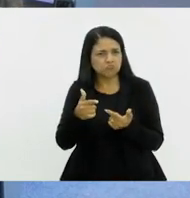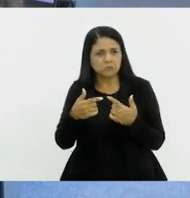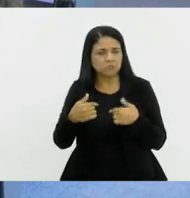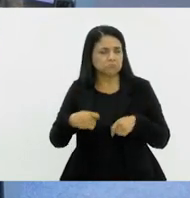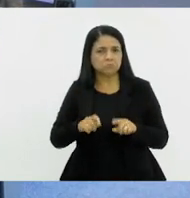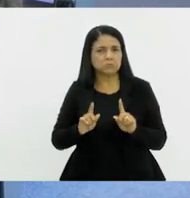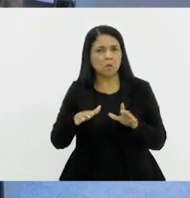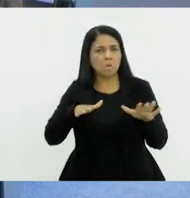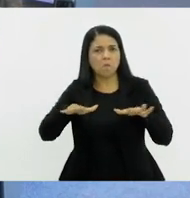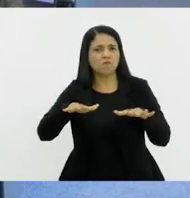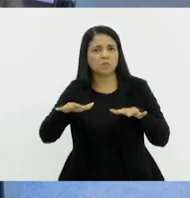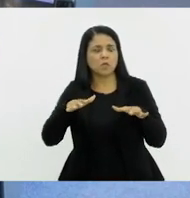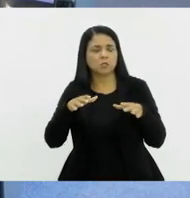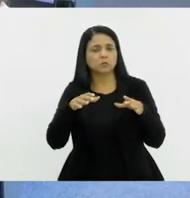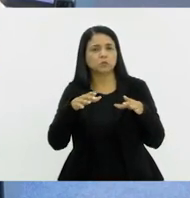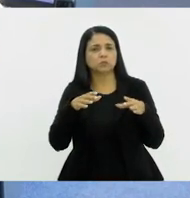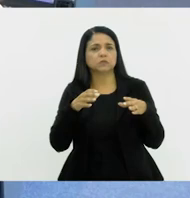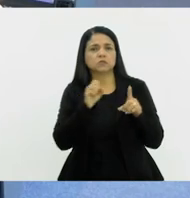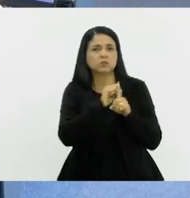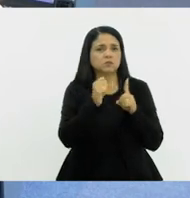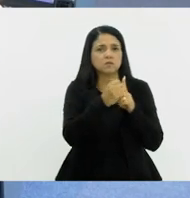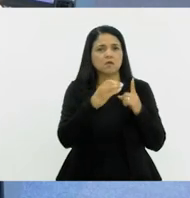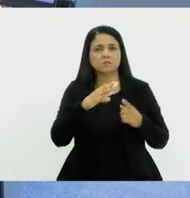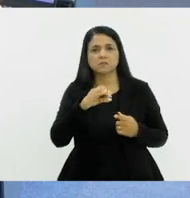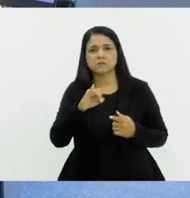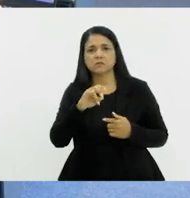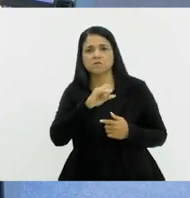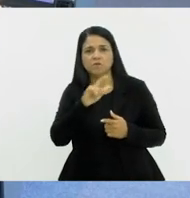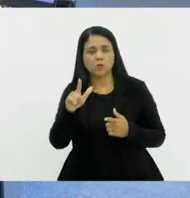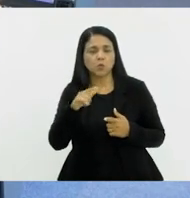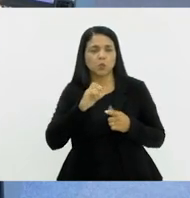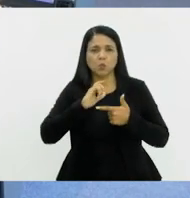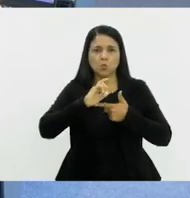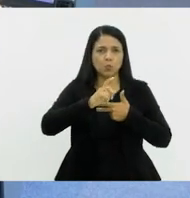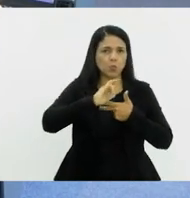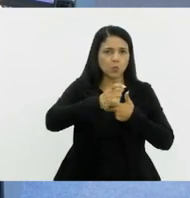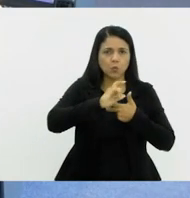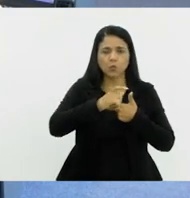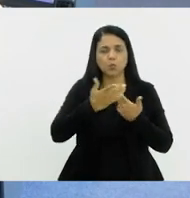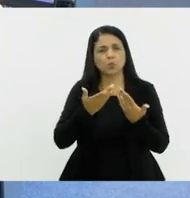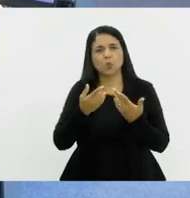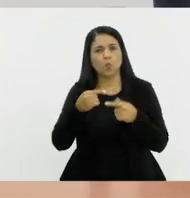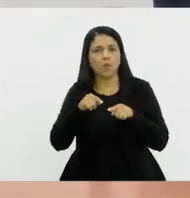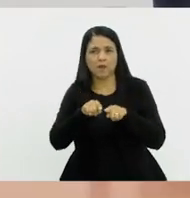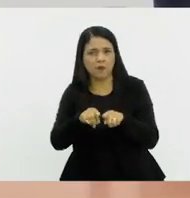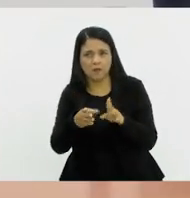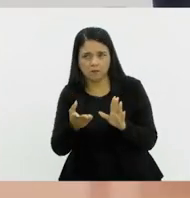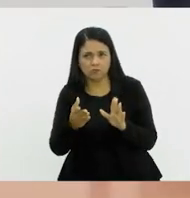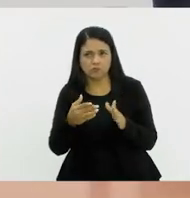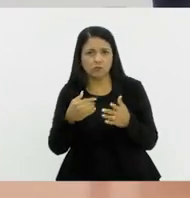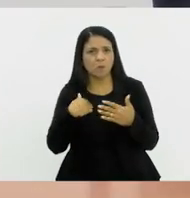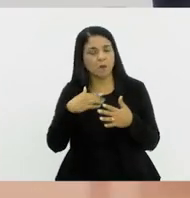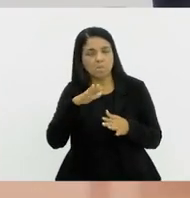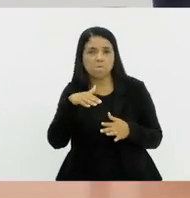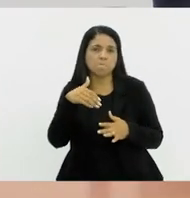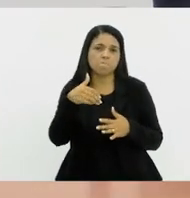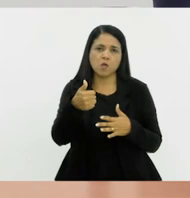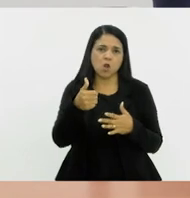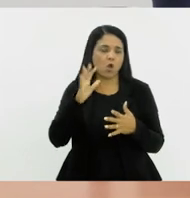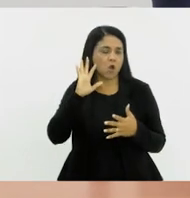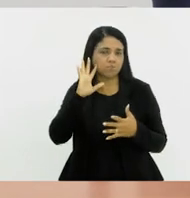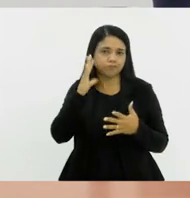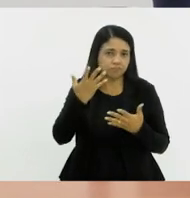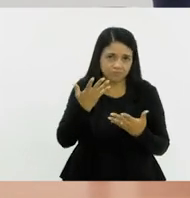civil, do poder legislativo, né, paralelos, concomitantes, inclusive confluindo para a melhor solução. Eu acho que o